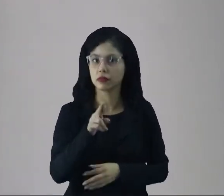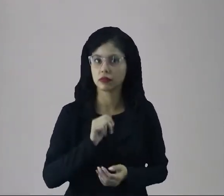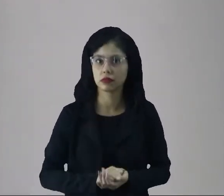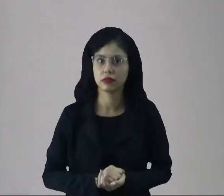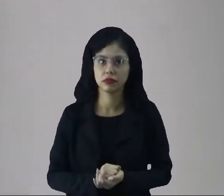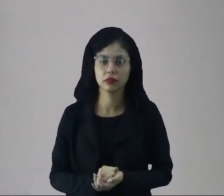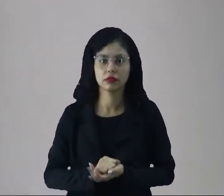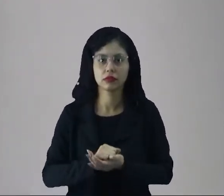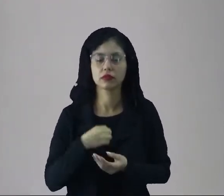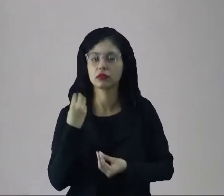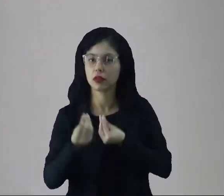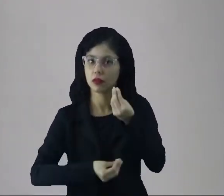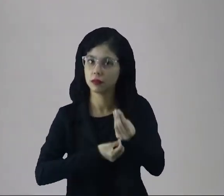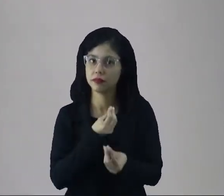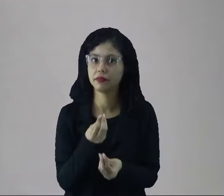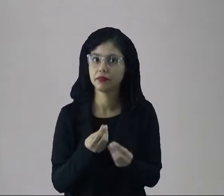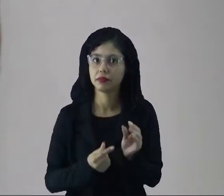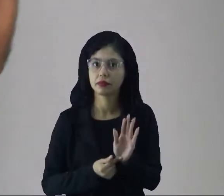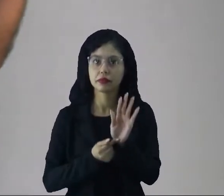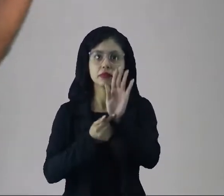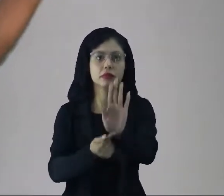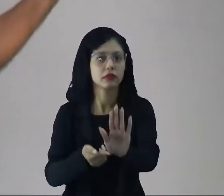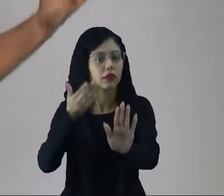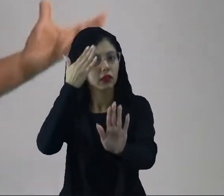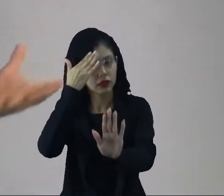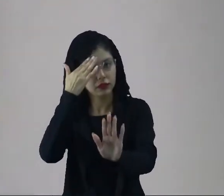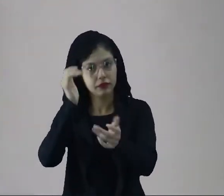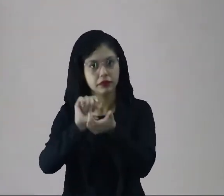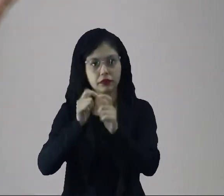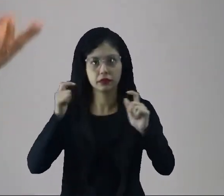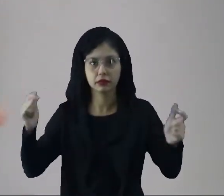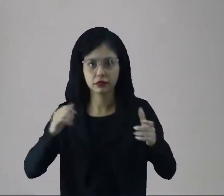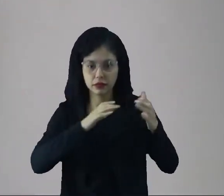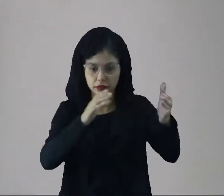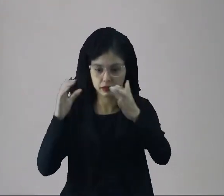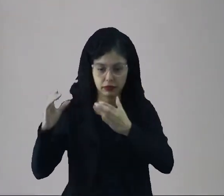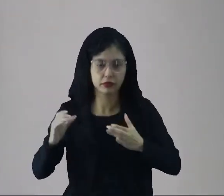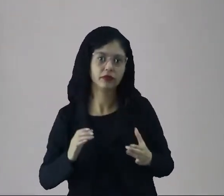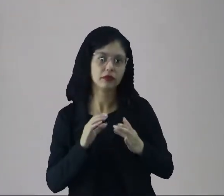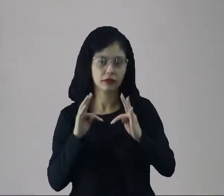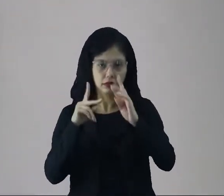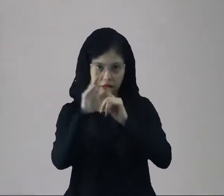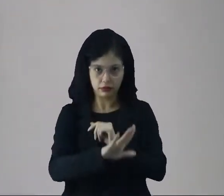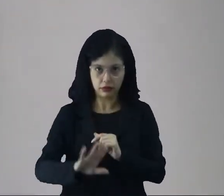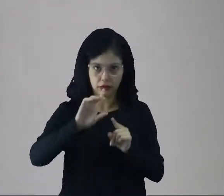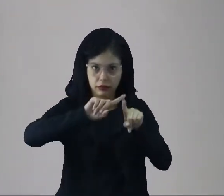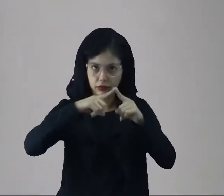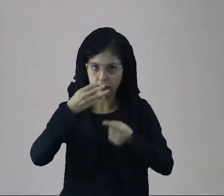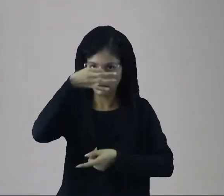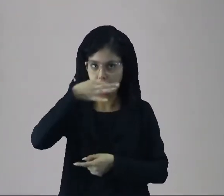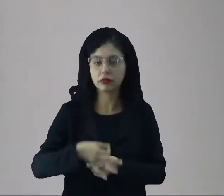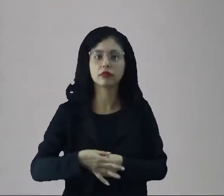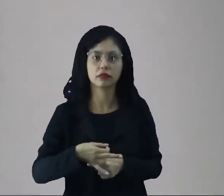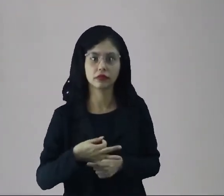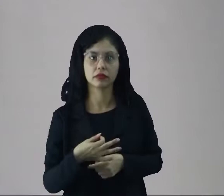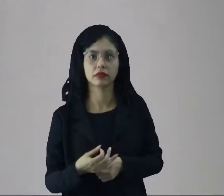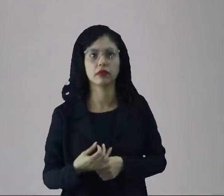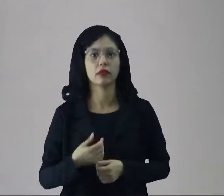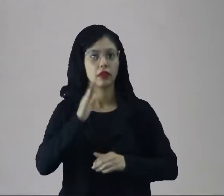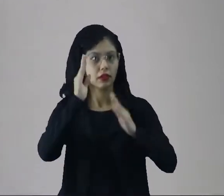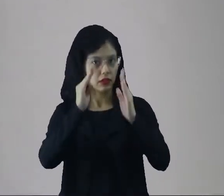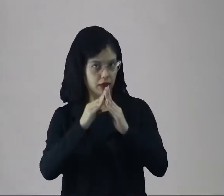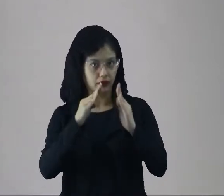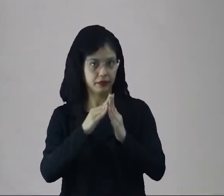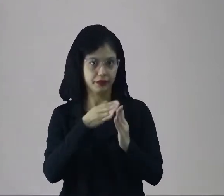responde assim. Então é como se você compreendesse, preenchesse o seu bairro inteiro. Mas o correto, se você disser estou